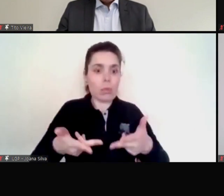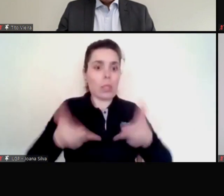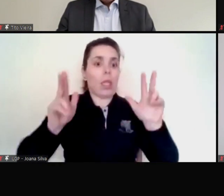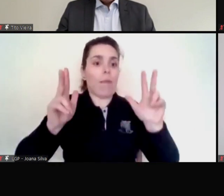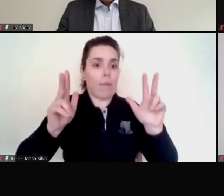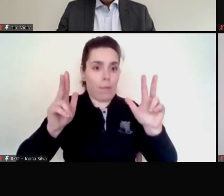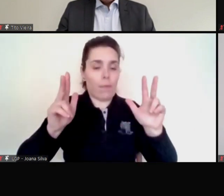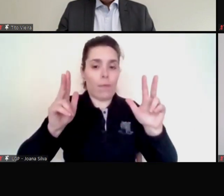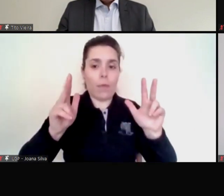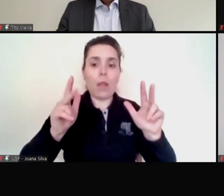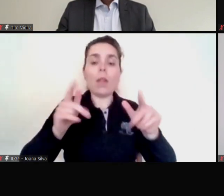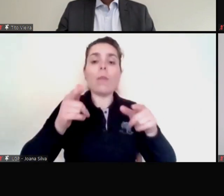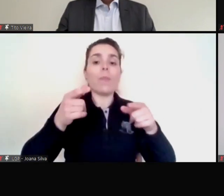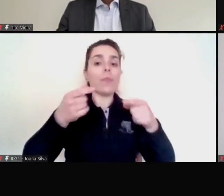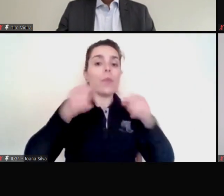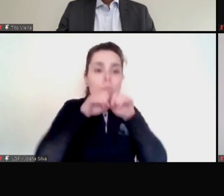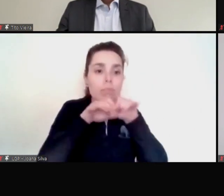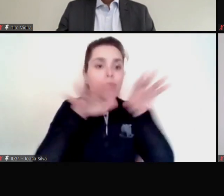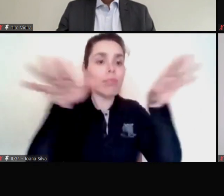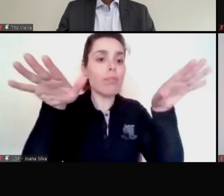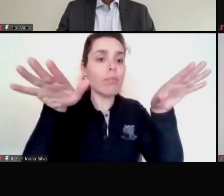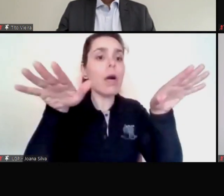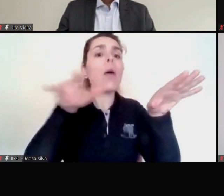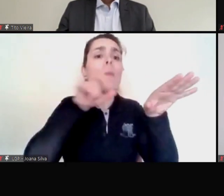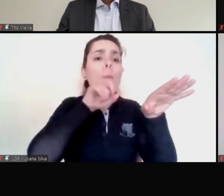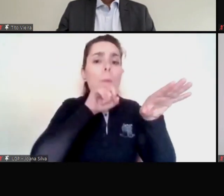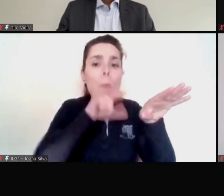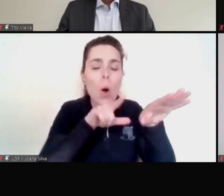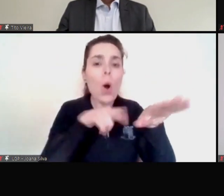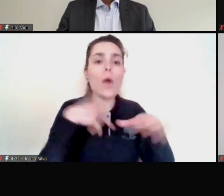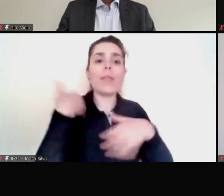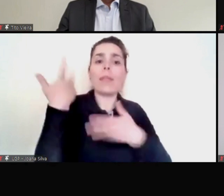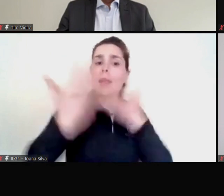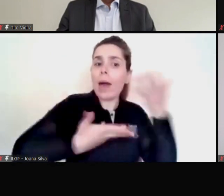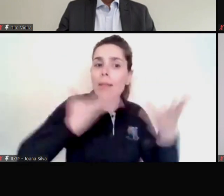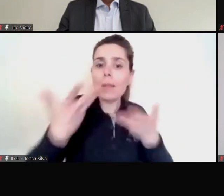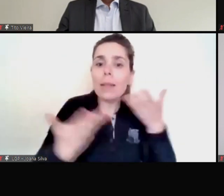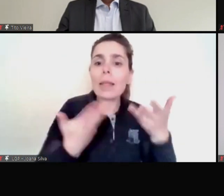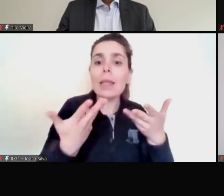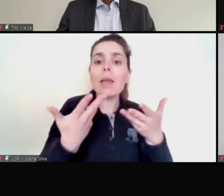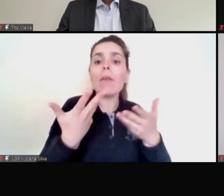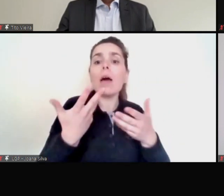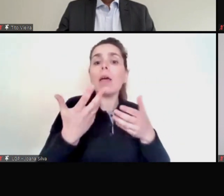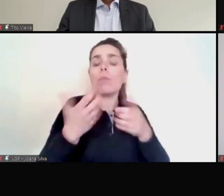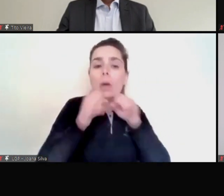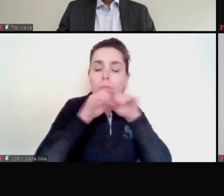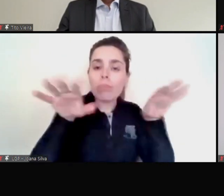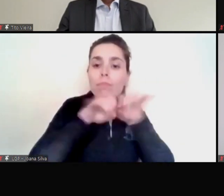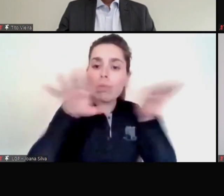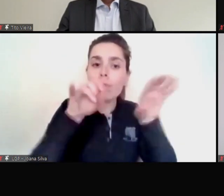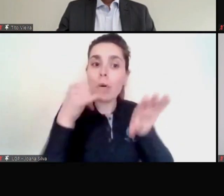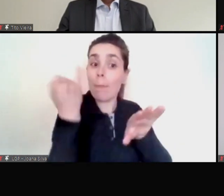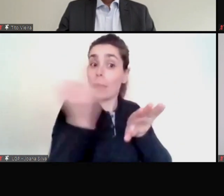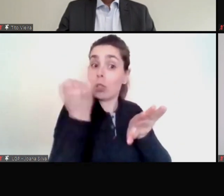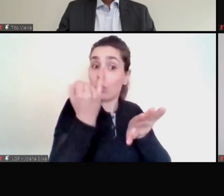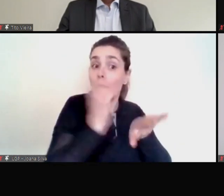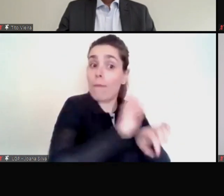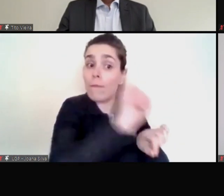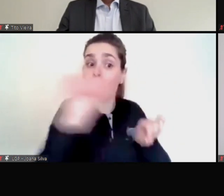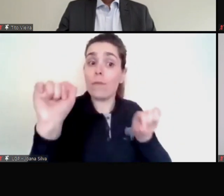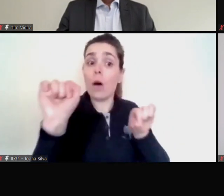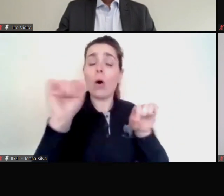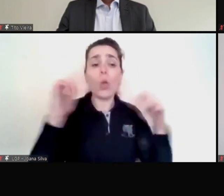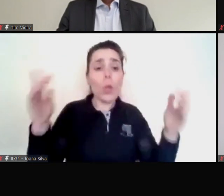podem divulgar de forma seletiva e ativa a sua disseminação dentro da entidade, podem